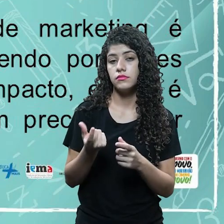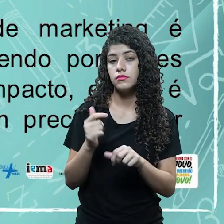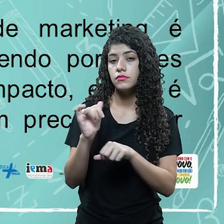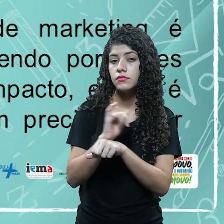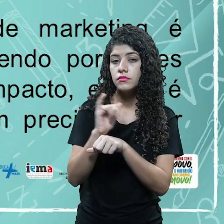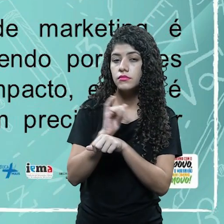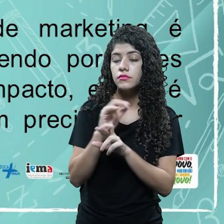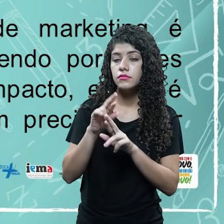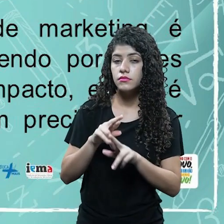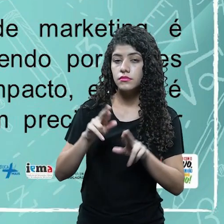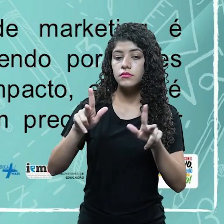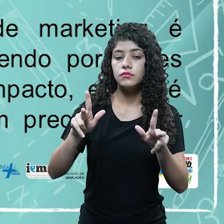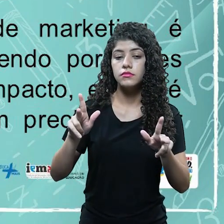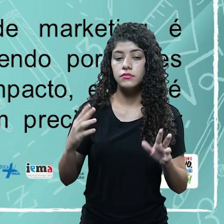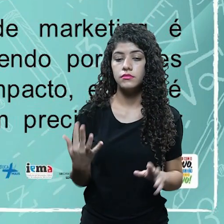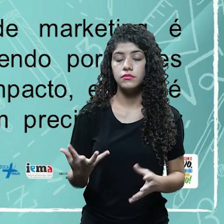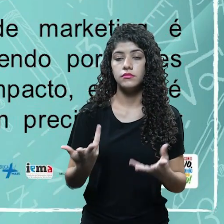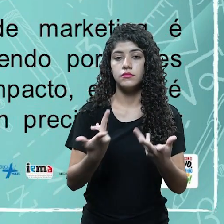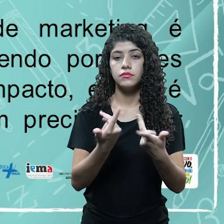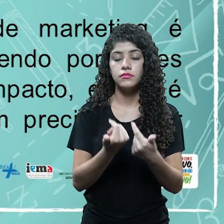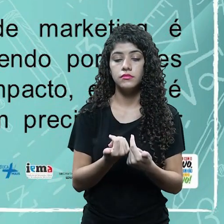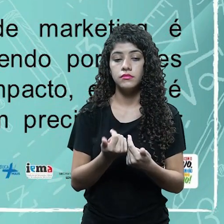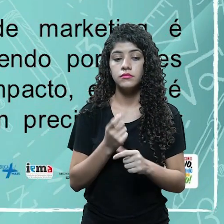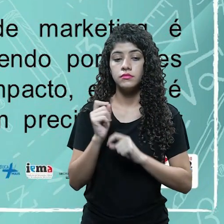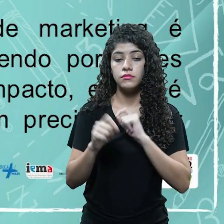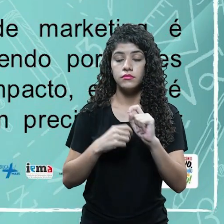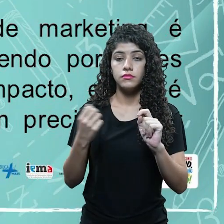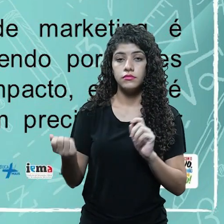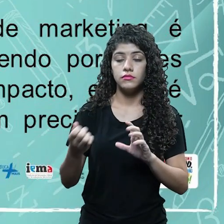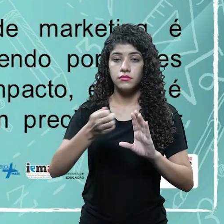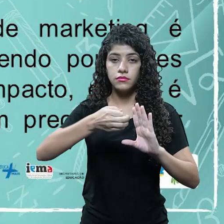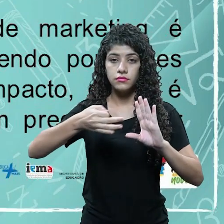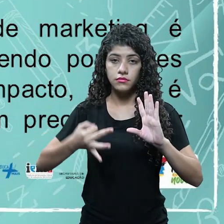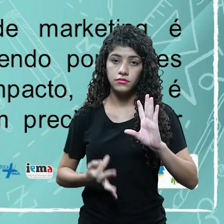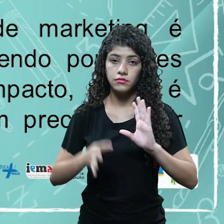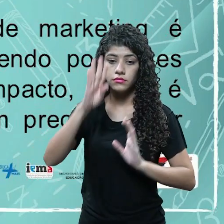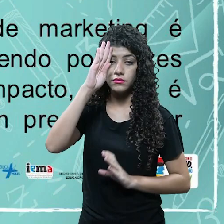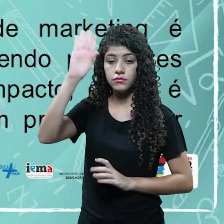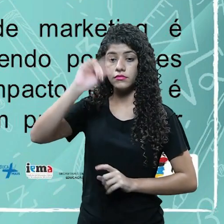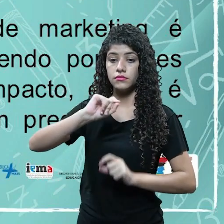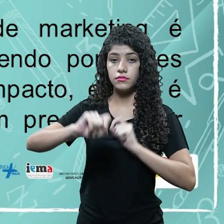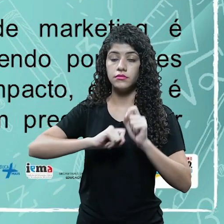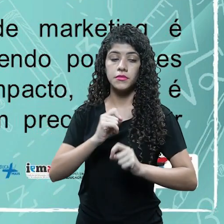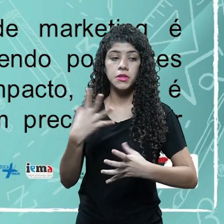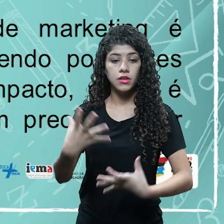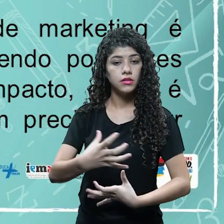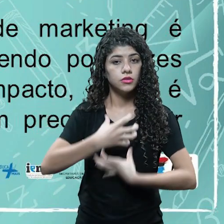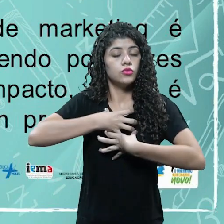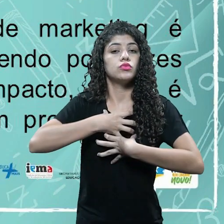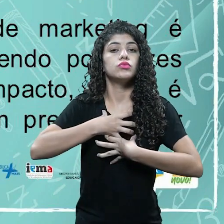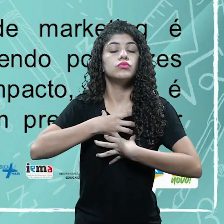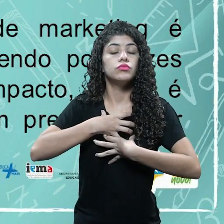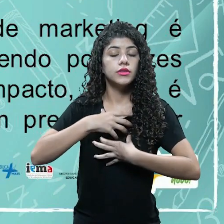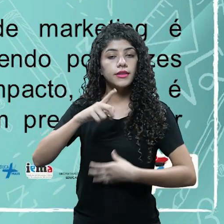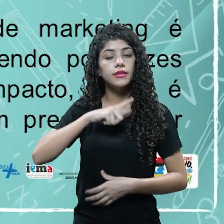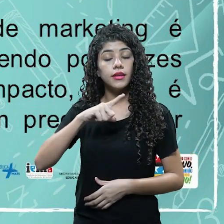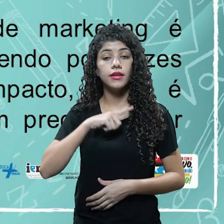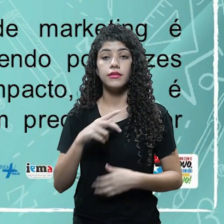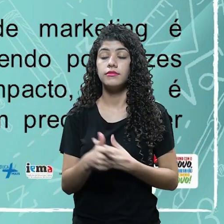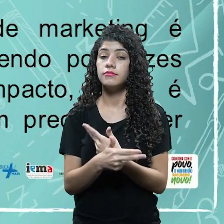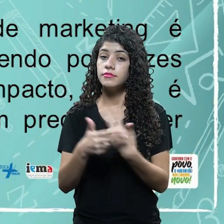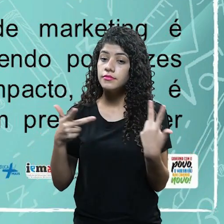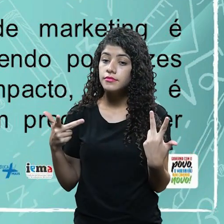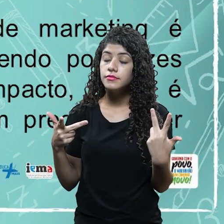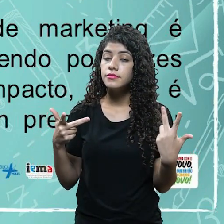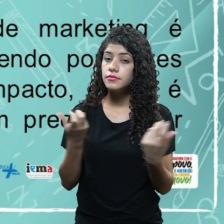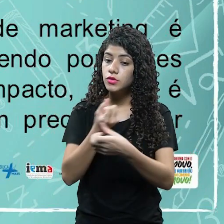seus adversários. A característica mais marcante desse tipo de marketing é o choque que ele pode causar no público, sendo muitas vezes grandioso,